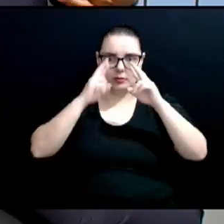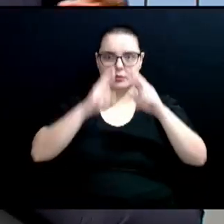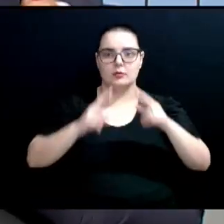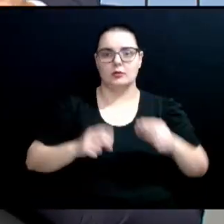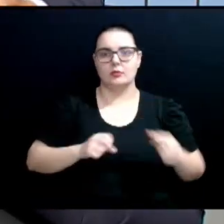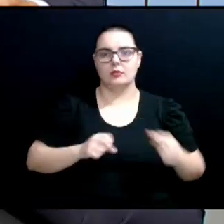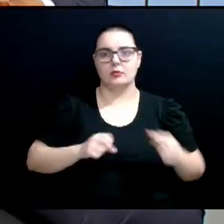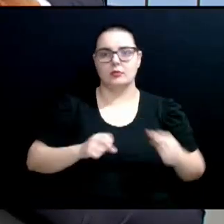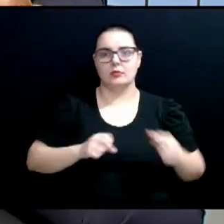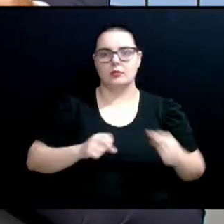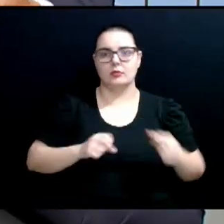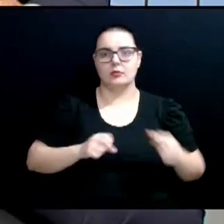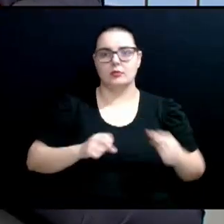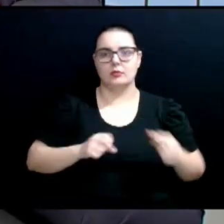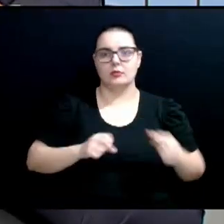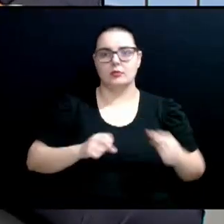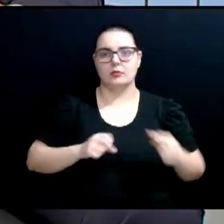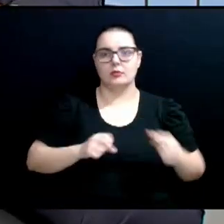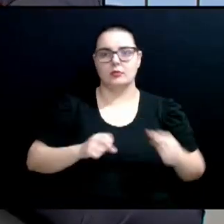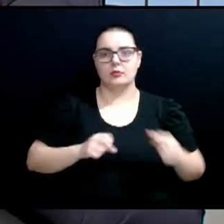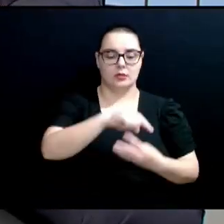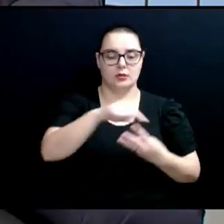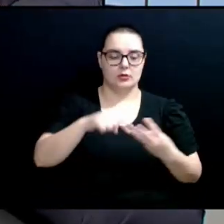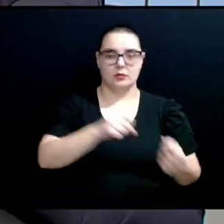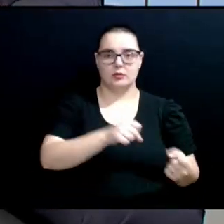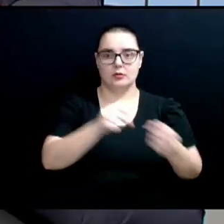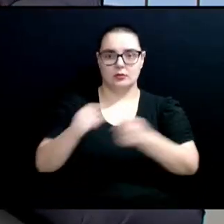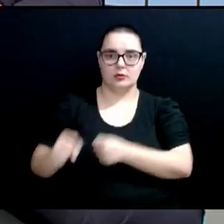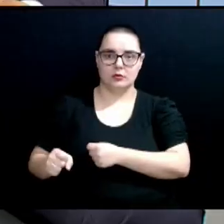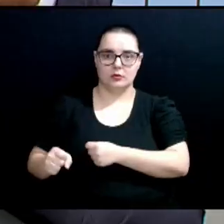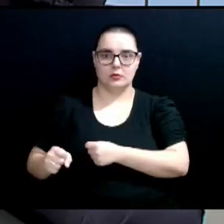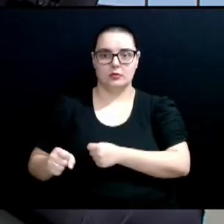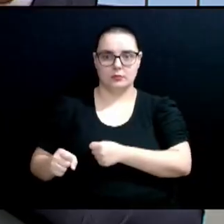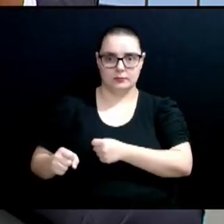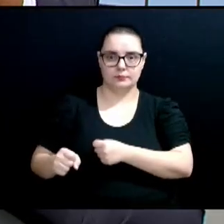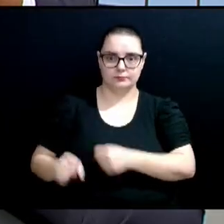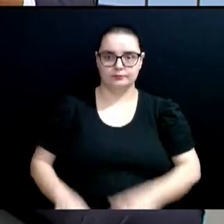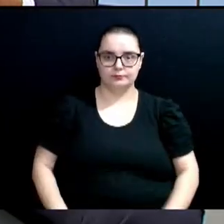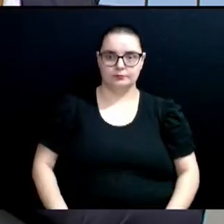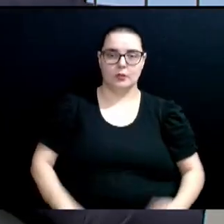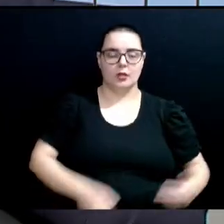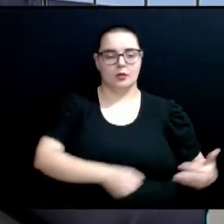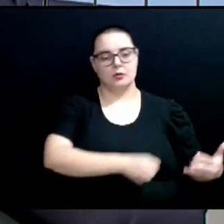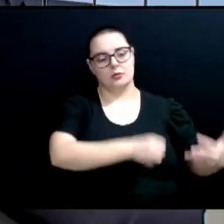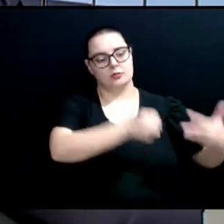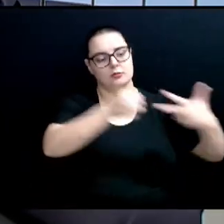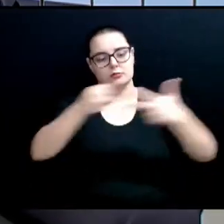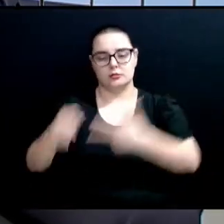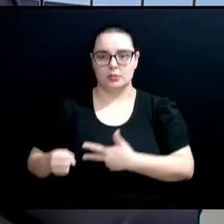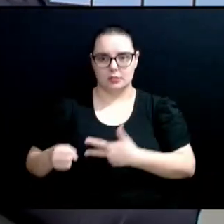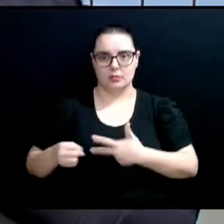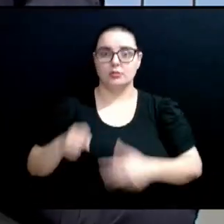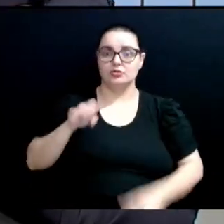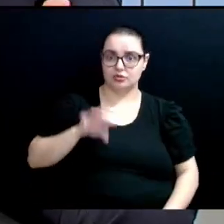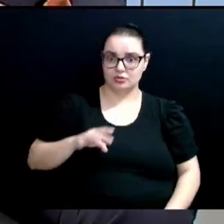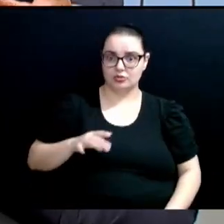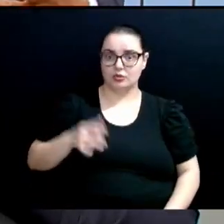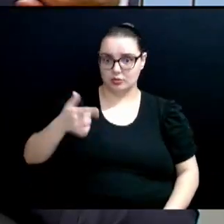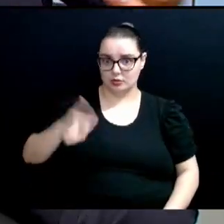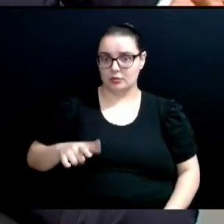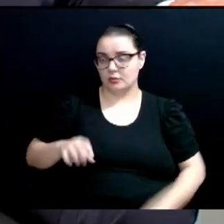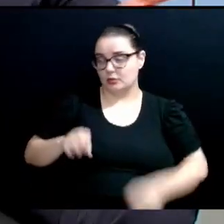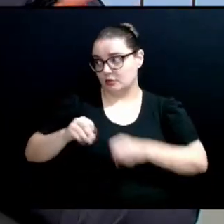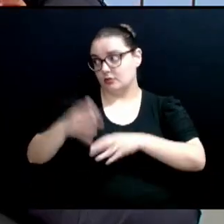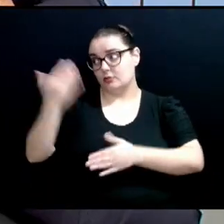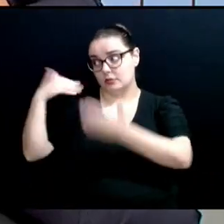os poderes, afinal de contas, só se manterão, e isso é uma lição antiga, não é, Romão? A